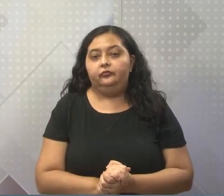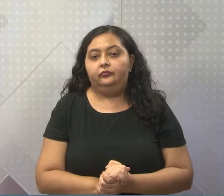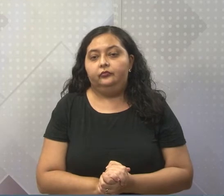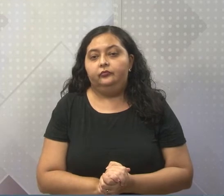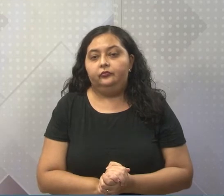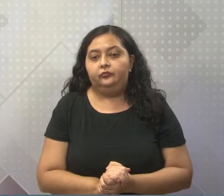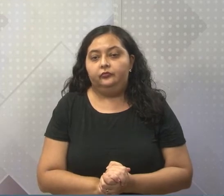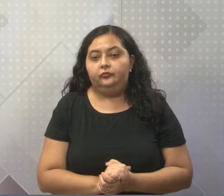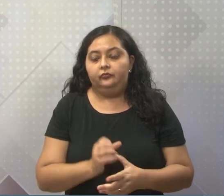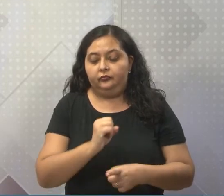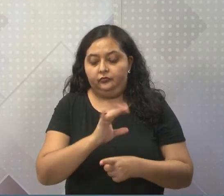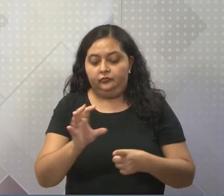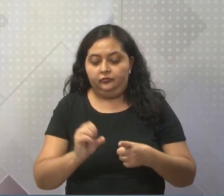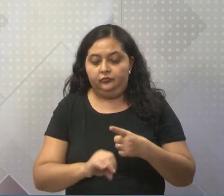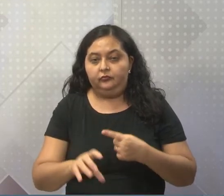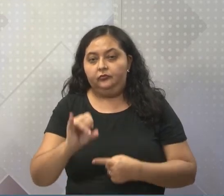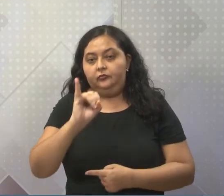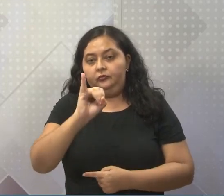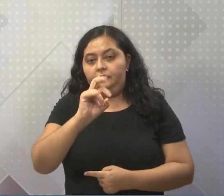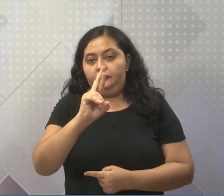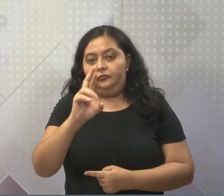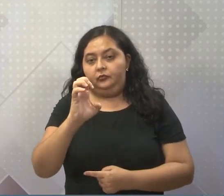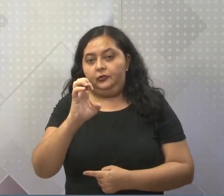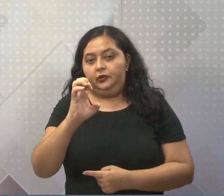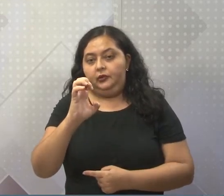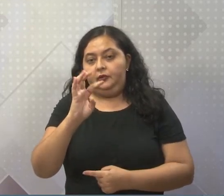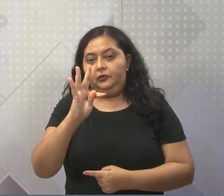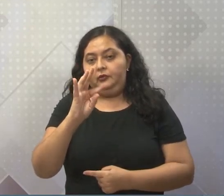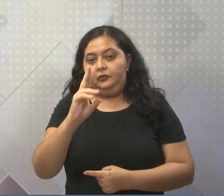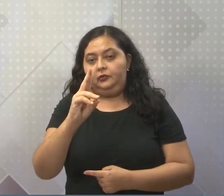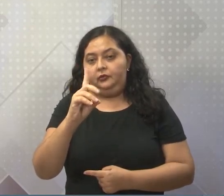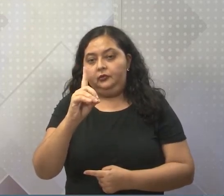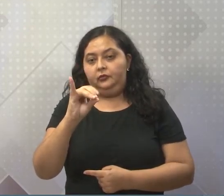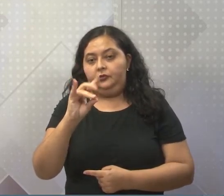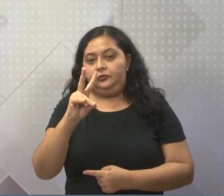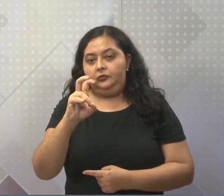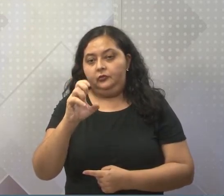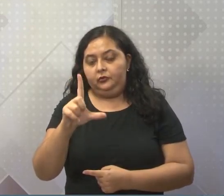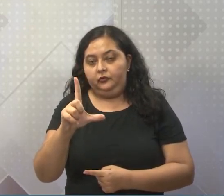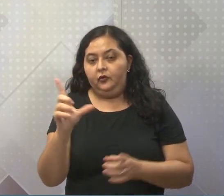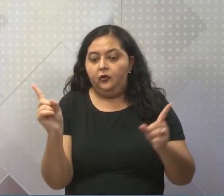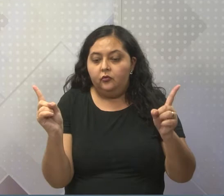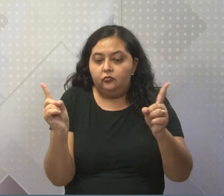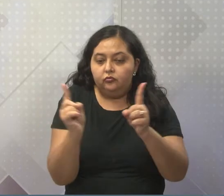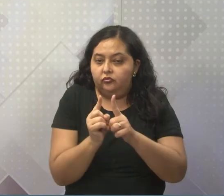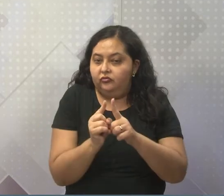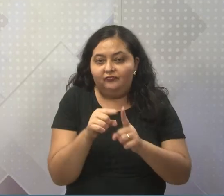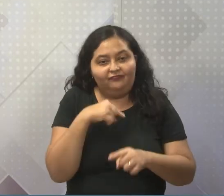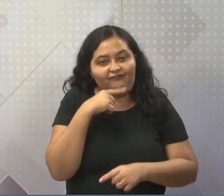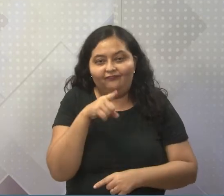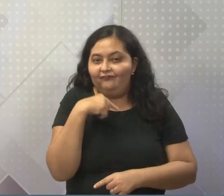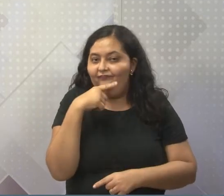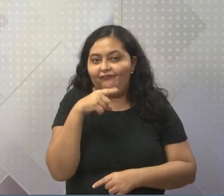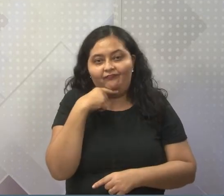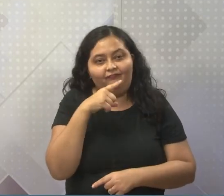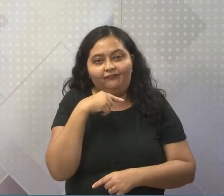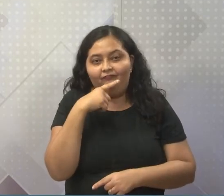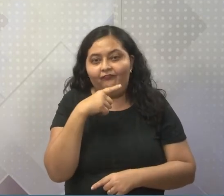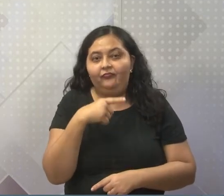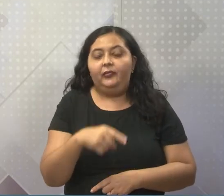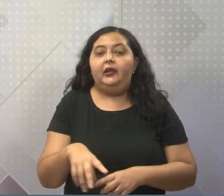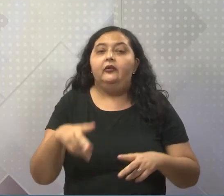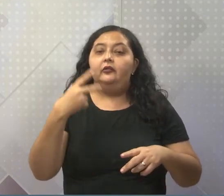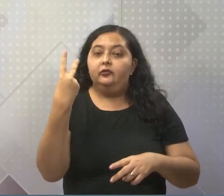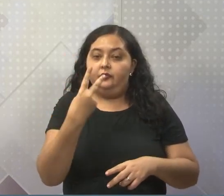Uma fração irredutível. Ela não pode mais ser reduzida. E aí a gente entra no segundo assunto